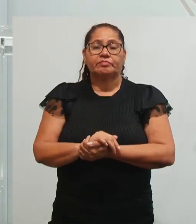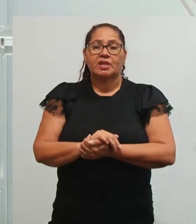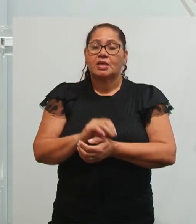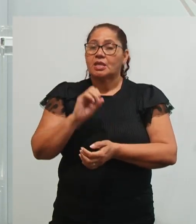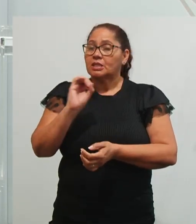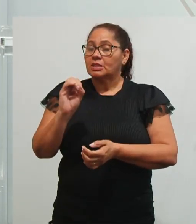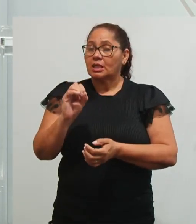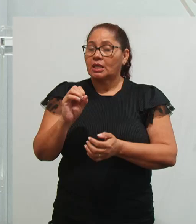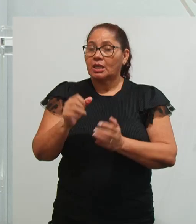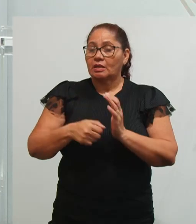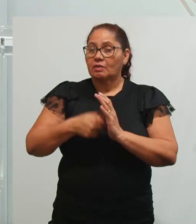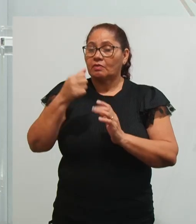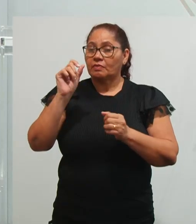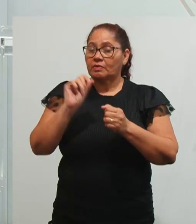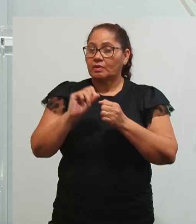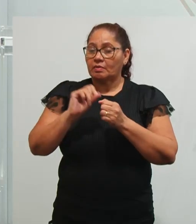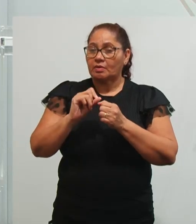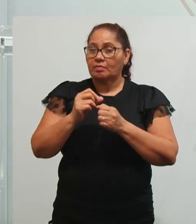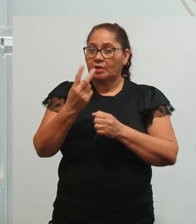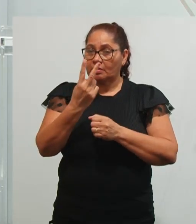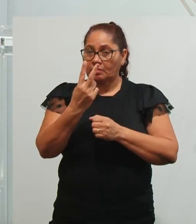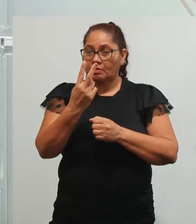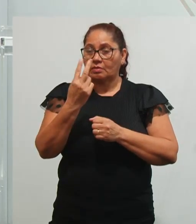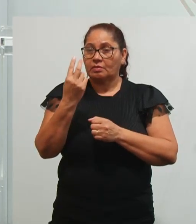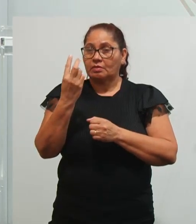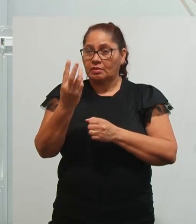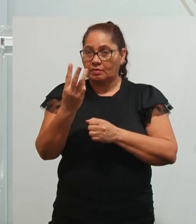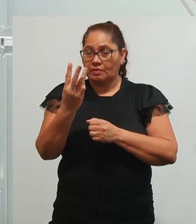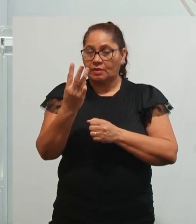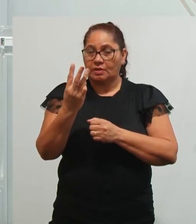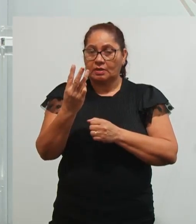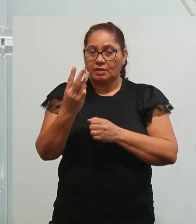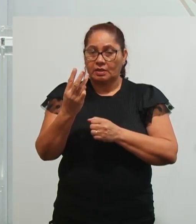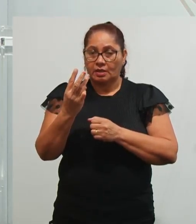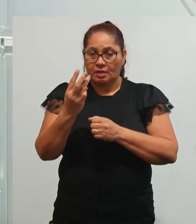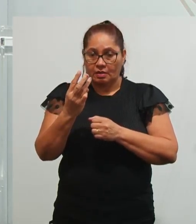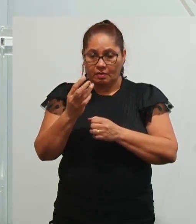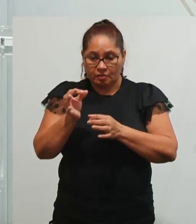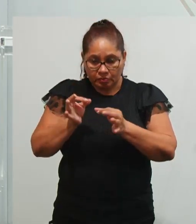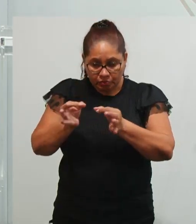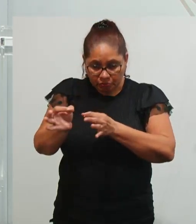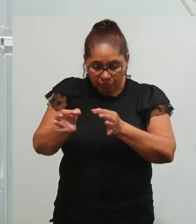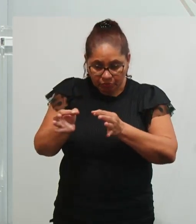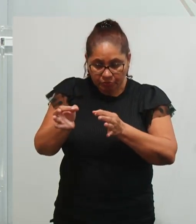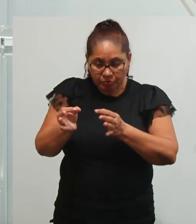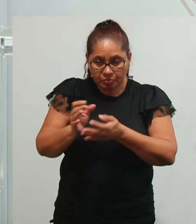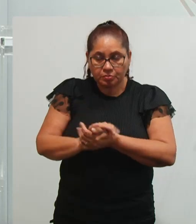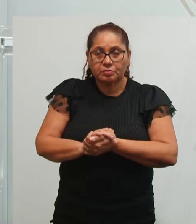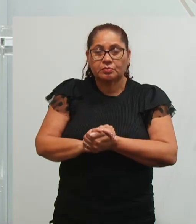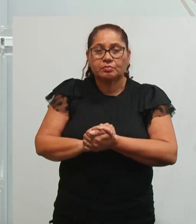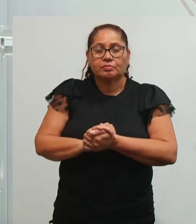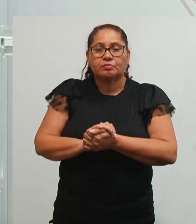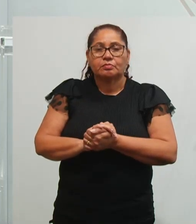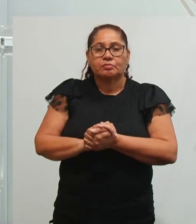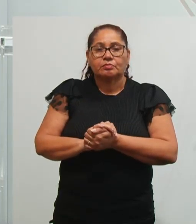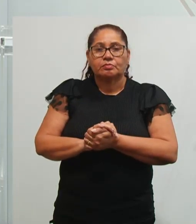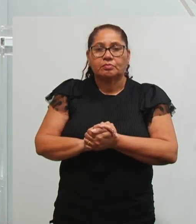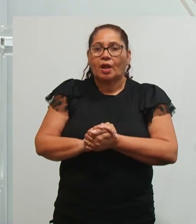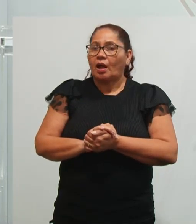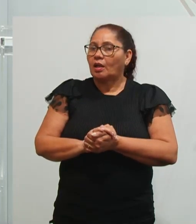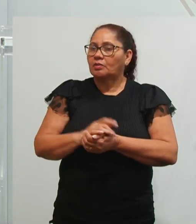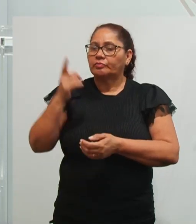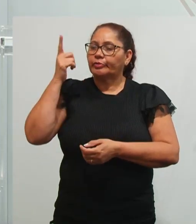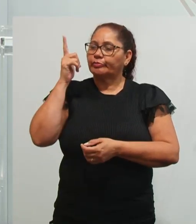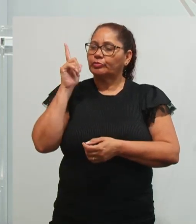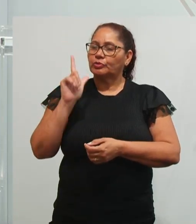fez nem a primeira nem a segunda, mas ele fez a terceira e você analisa ele estripadamente, ele não vai ter